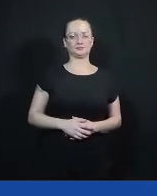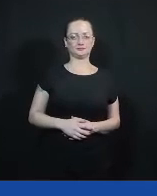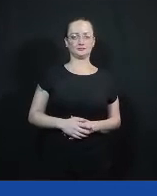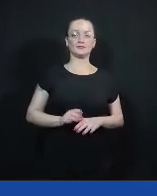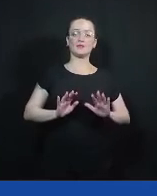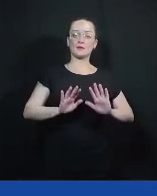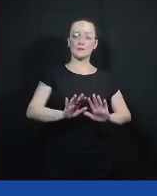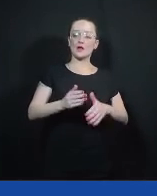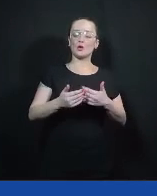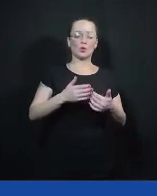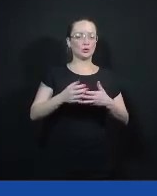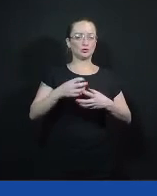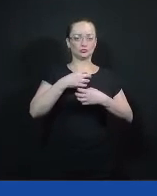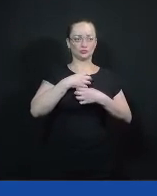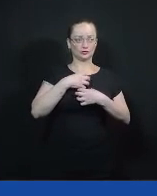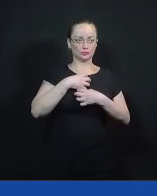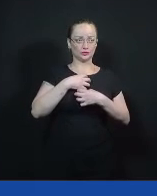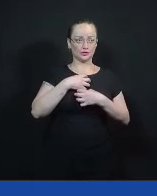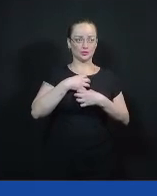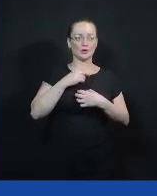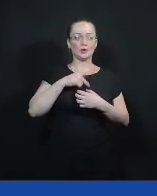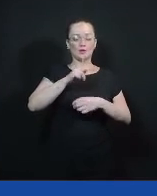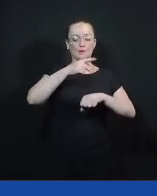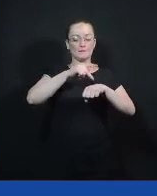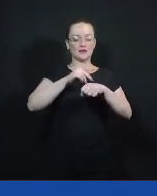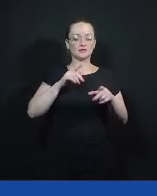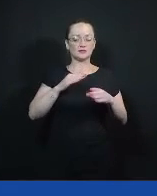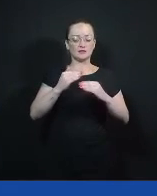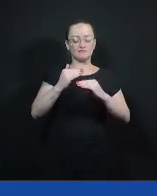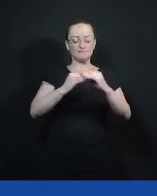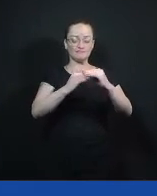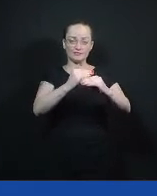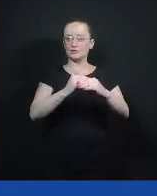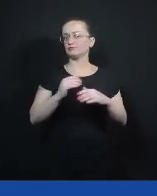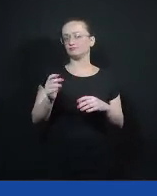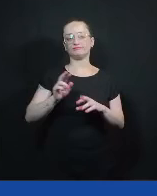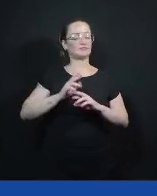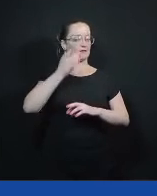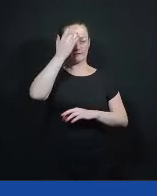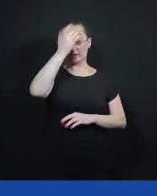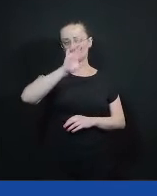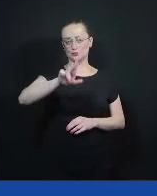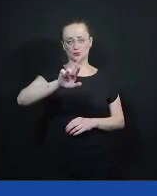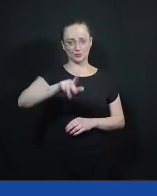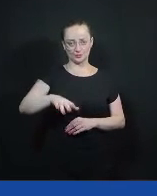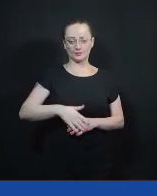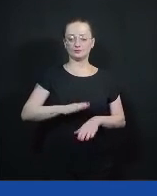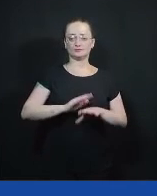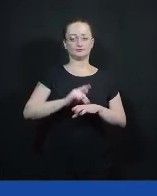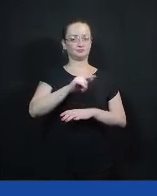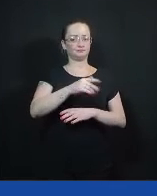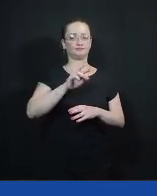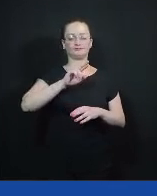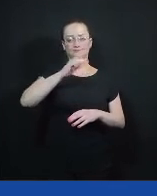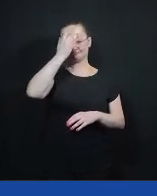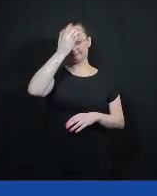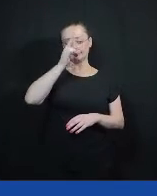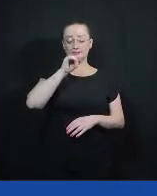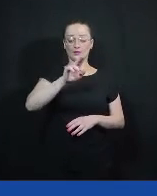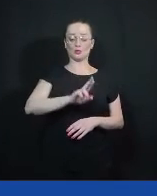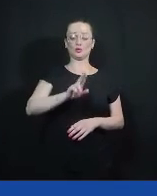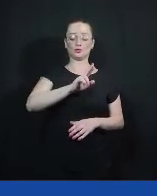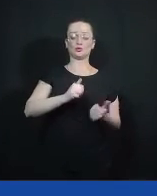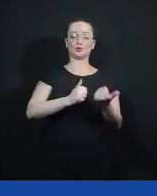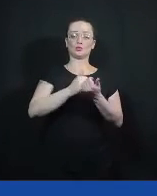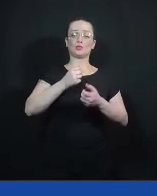importante. Mas, de qualquer forma, sendo um país tão heterogêneo, com realidades tão diferentes, não é fácil, de fato, fazer isso. E o uso desse